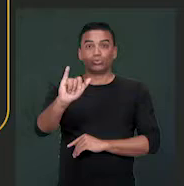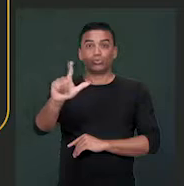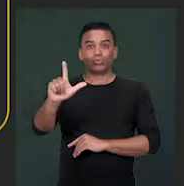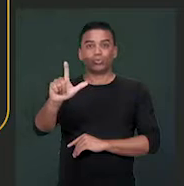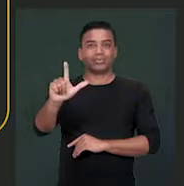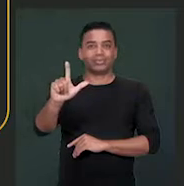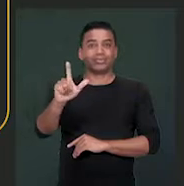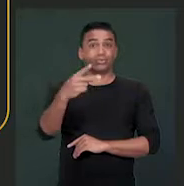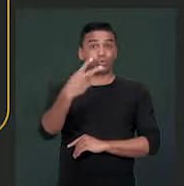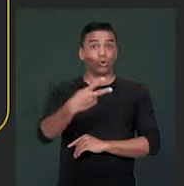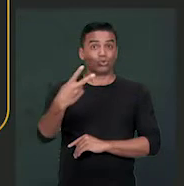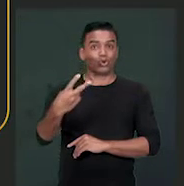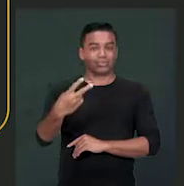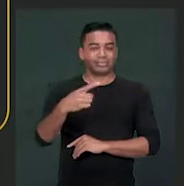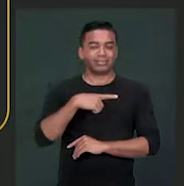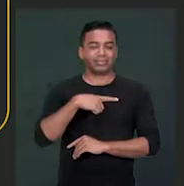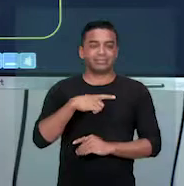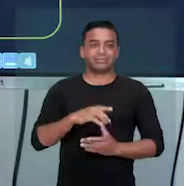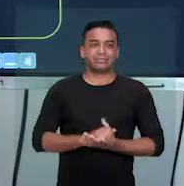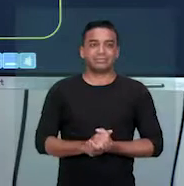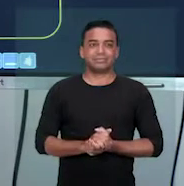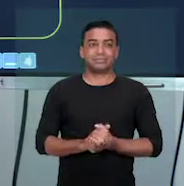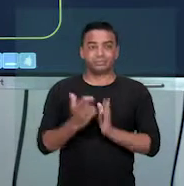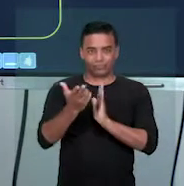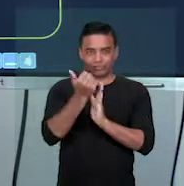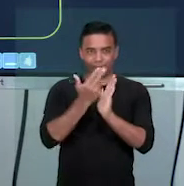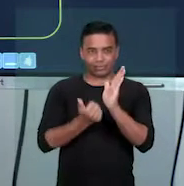Então, aqui, deixa eu desenhar com